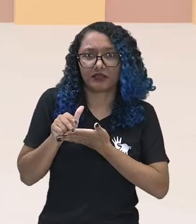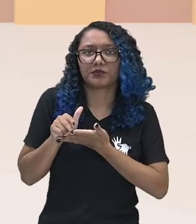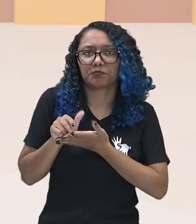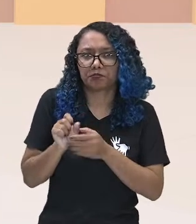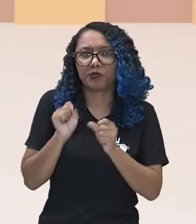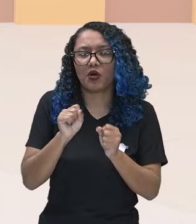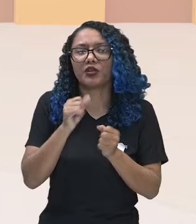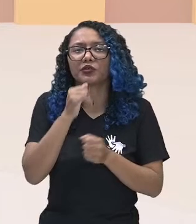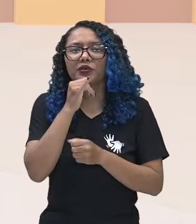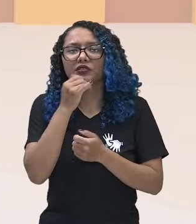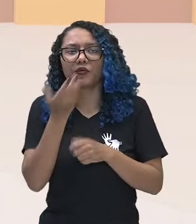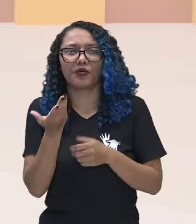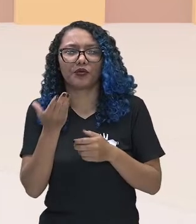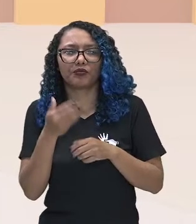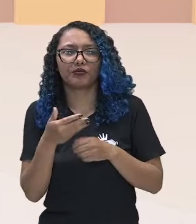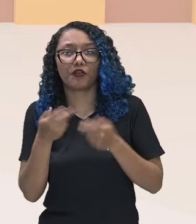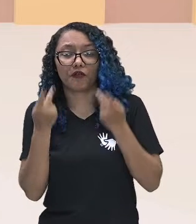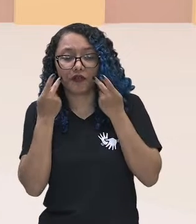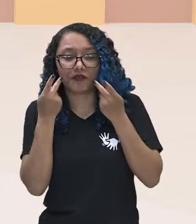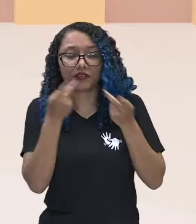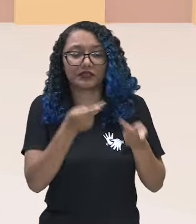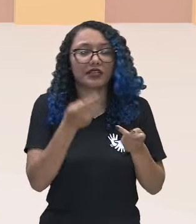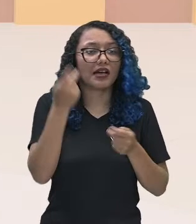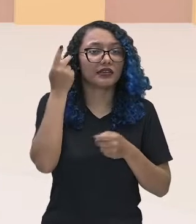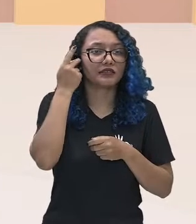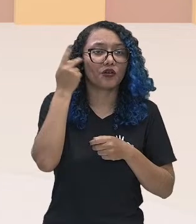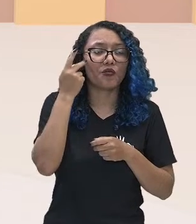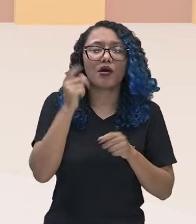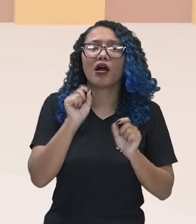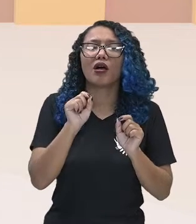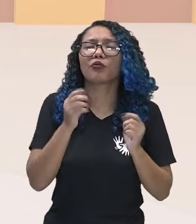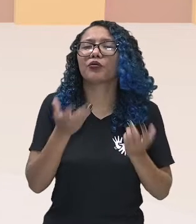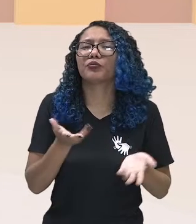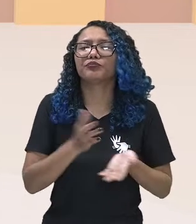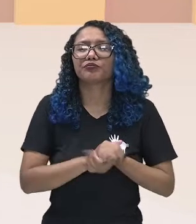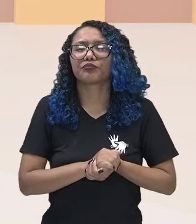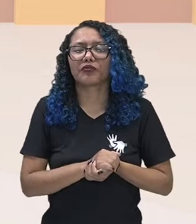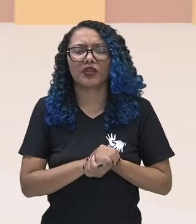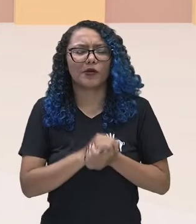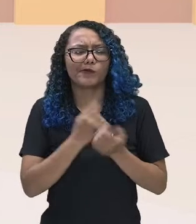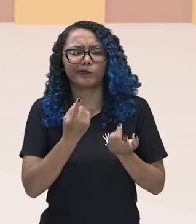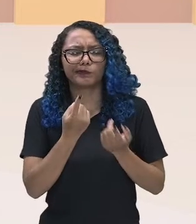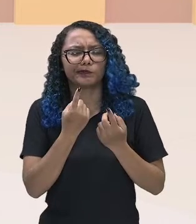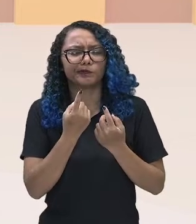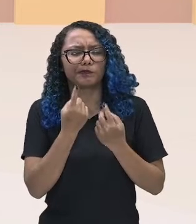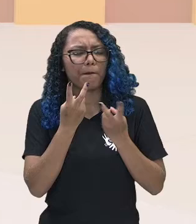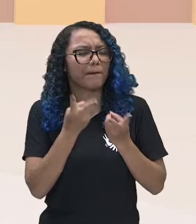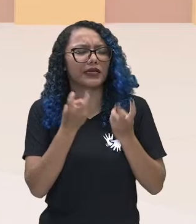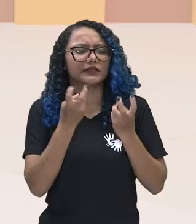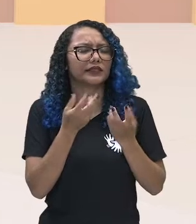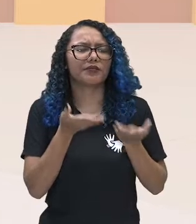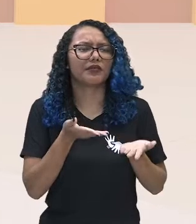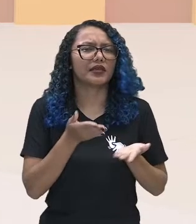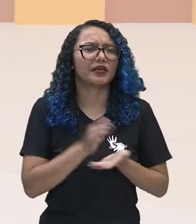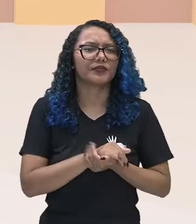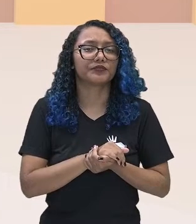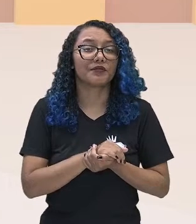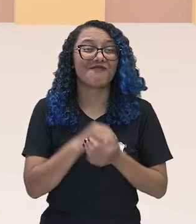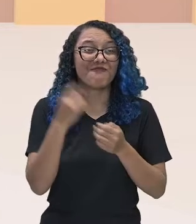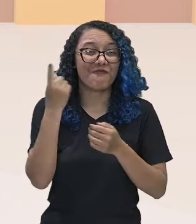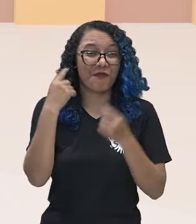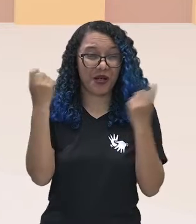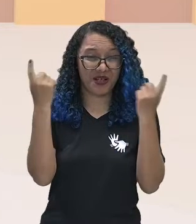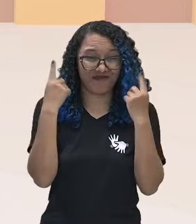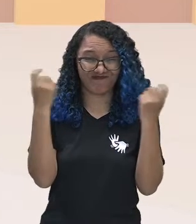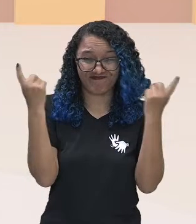quando eu fui visitar ali, conhecer São Paulo, uma coisa que me chamou bastante atenção foi a questão do barulho,